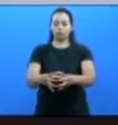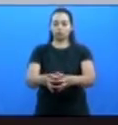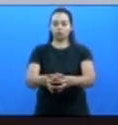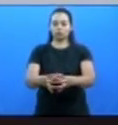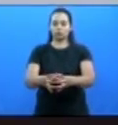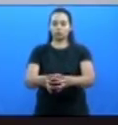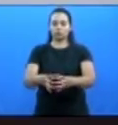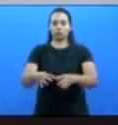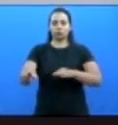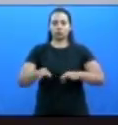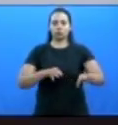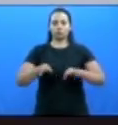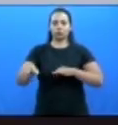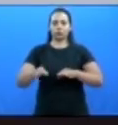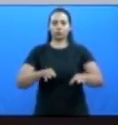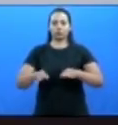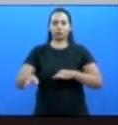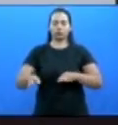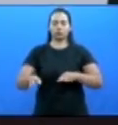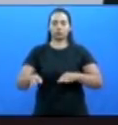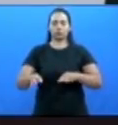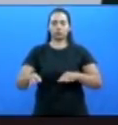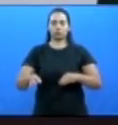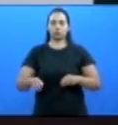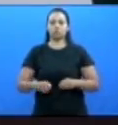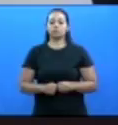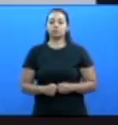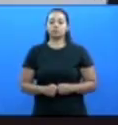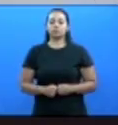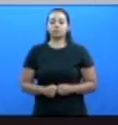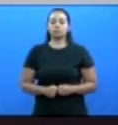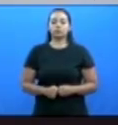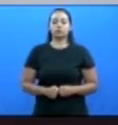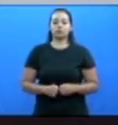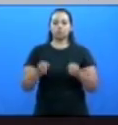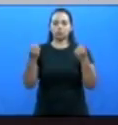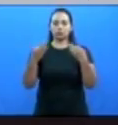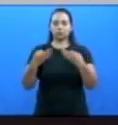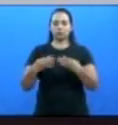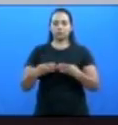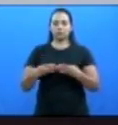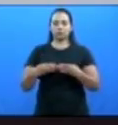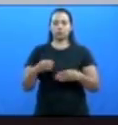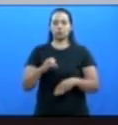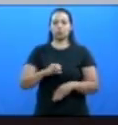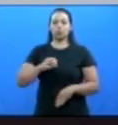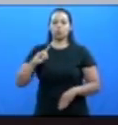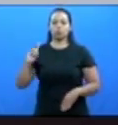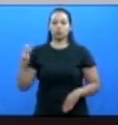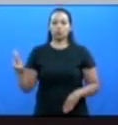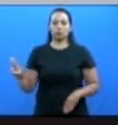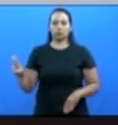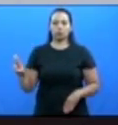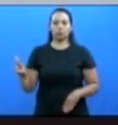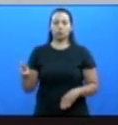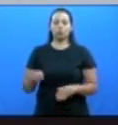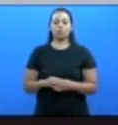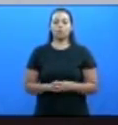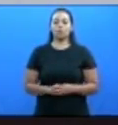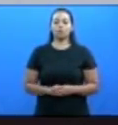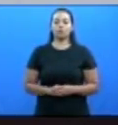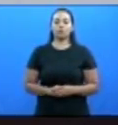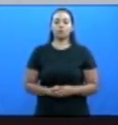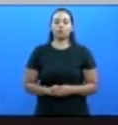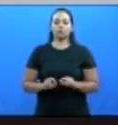devidamente especificados ou em globo. Conforme o parágrafo 2º do mesmo artigo, caso haja requerimento neste sentido,